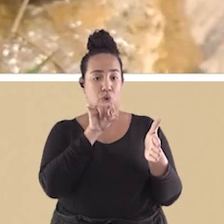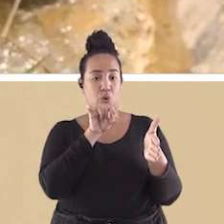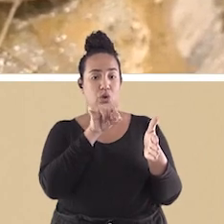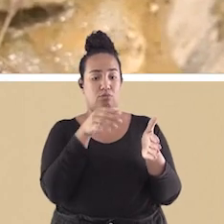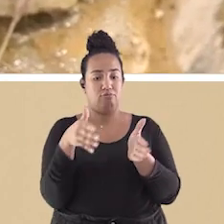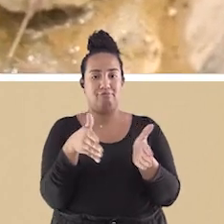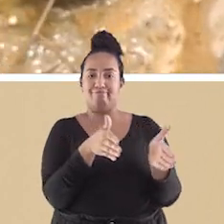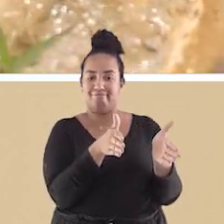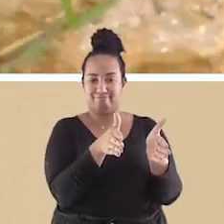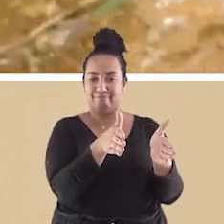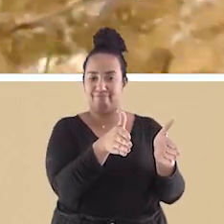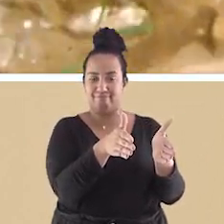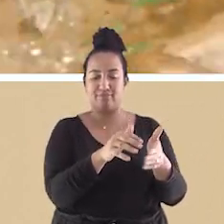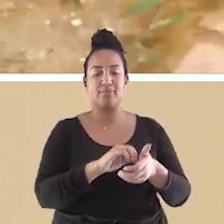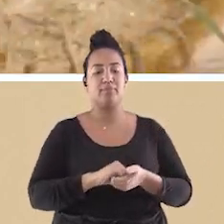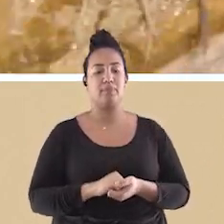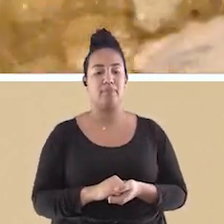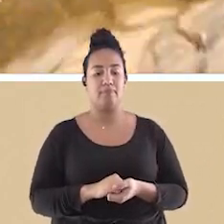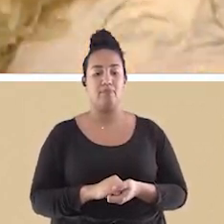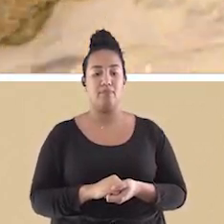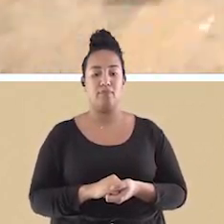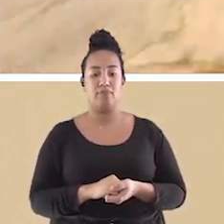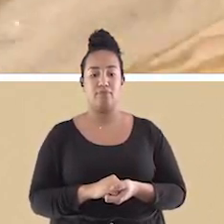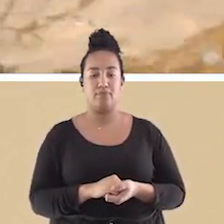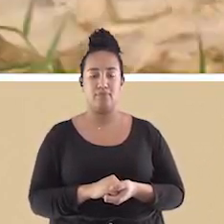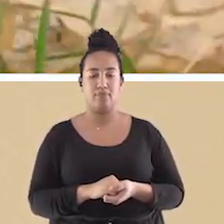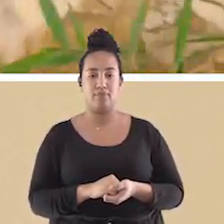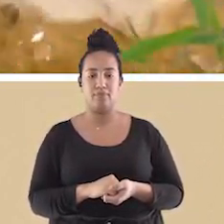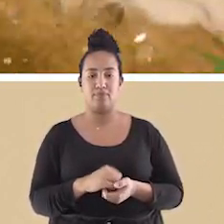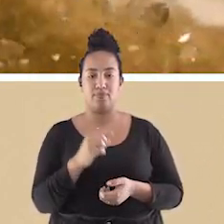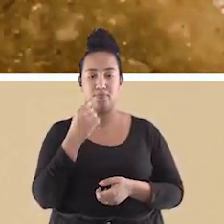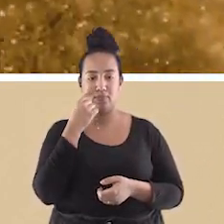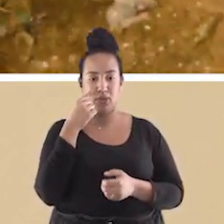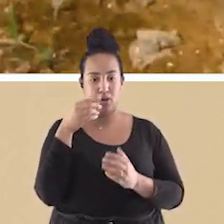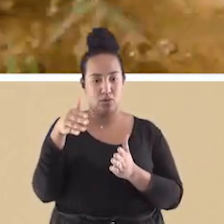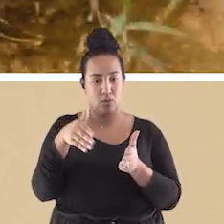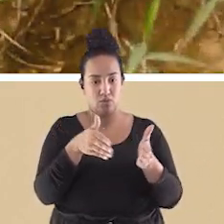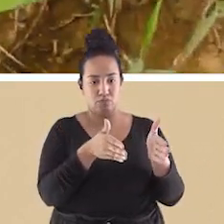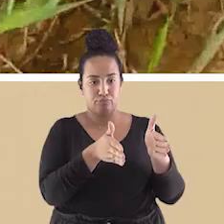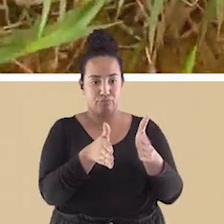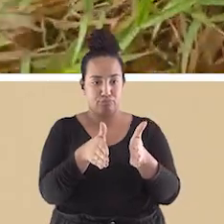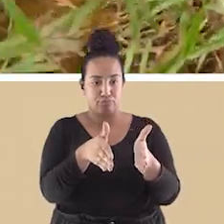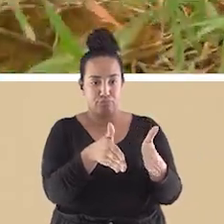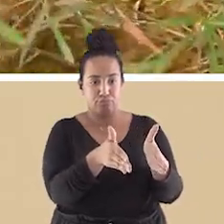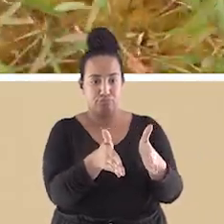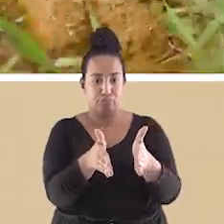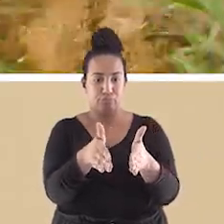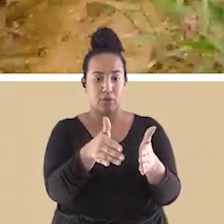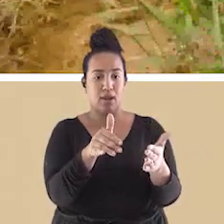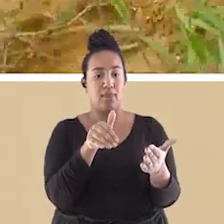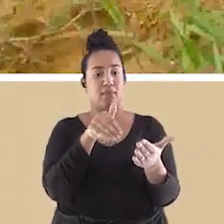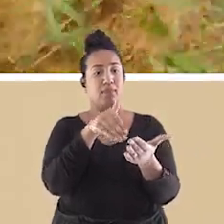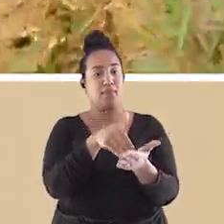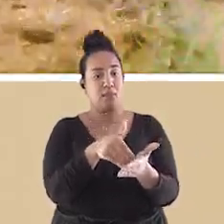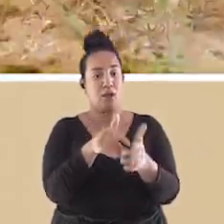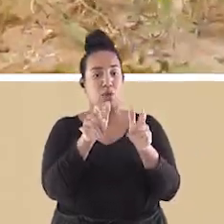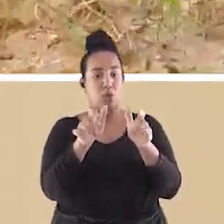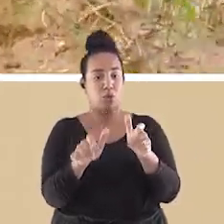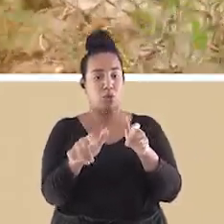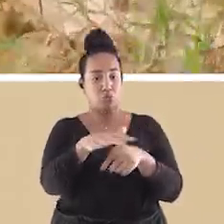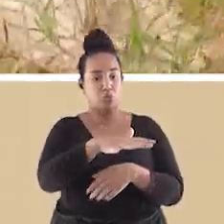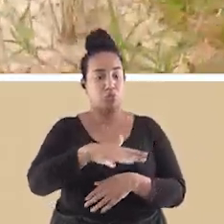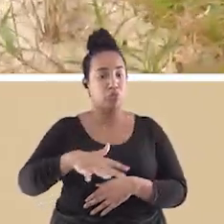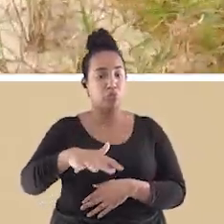as águas, né? E vão aprofundando a calha até chegar num outro